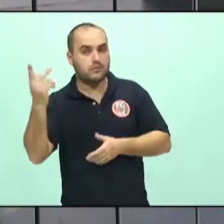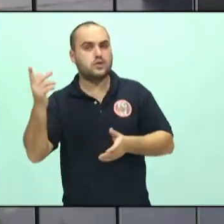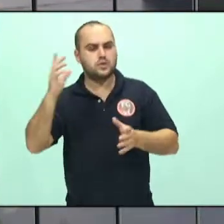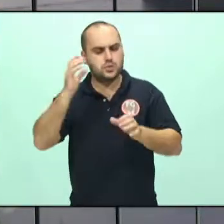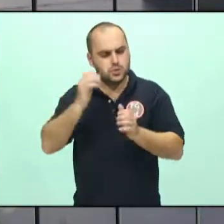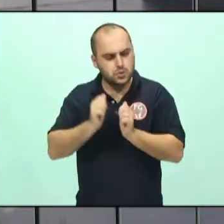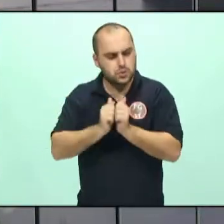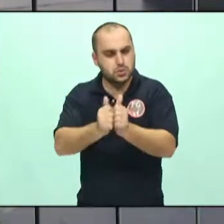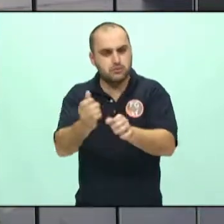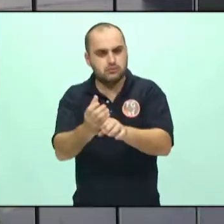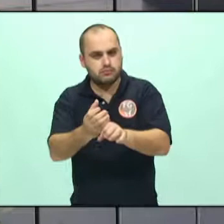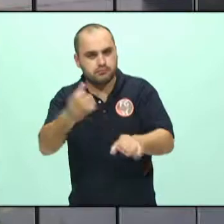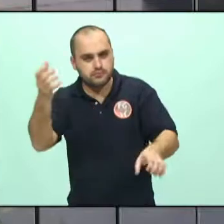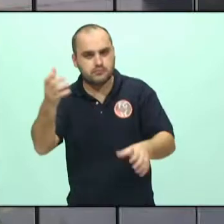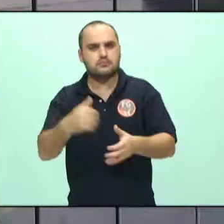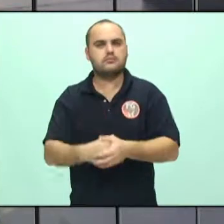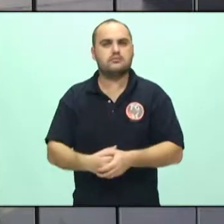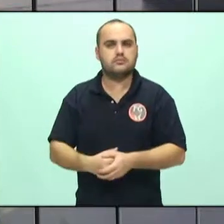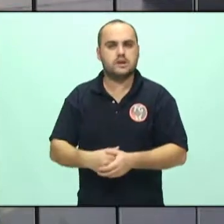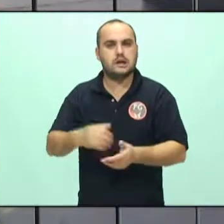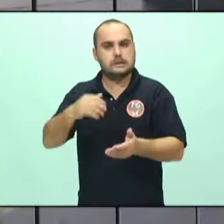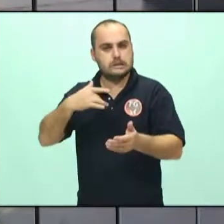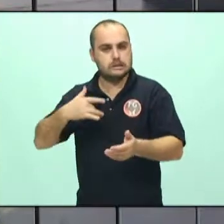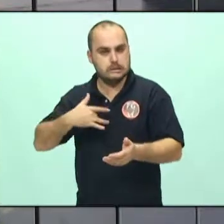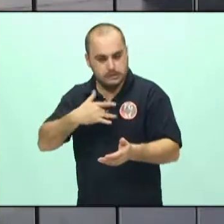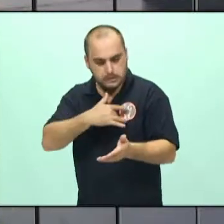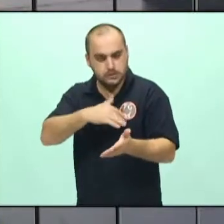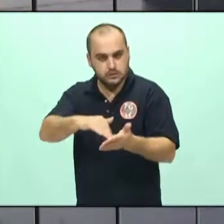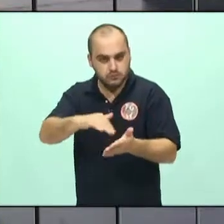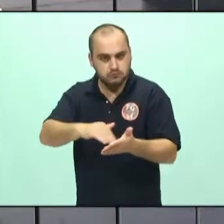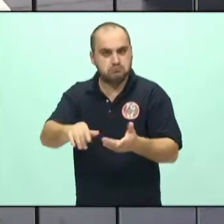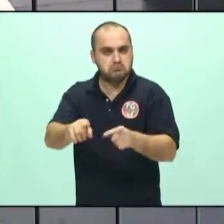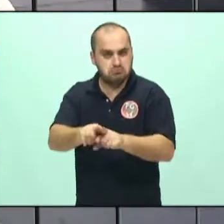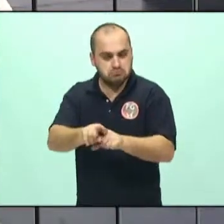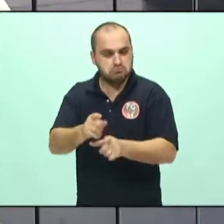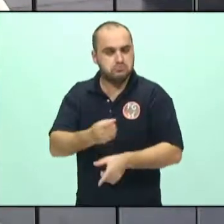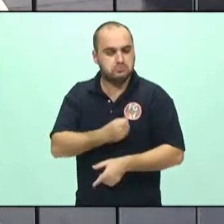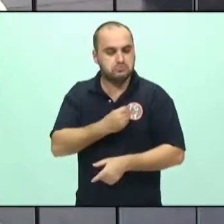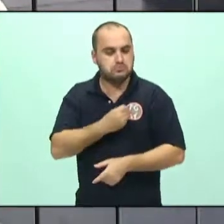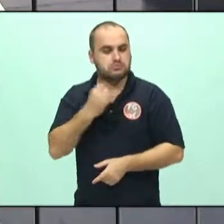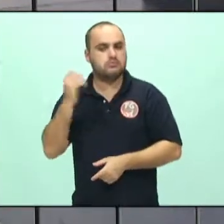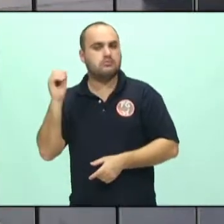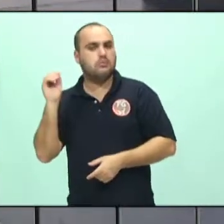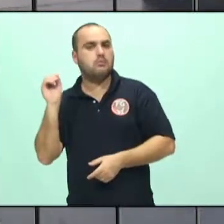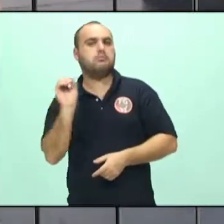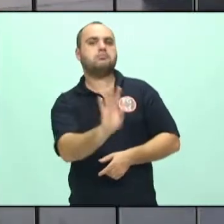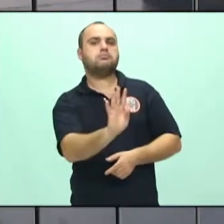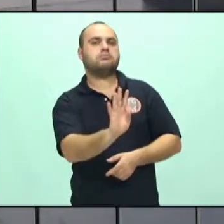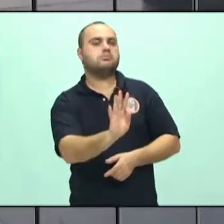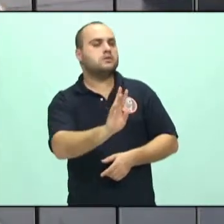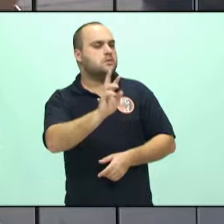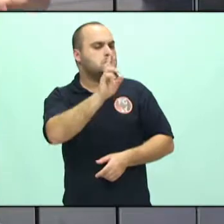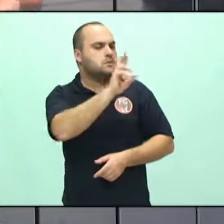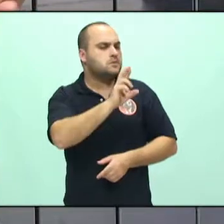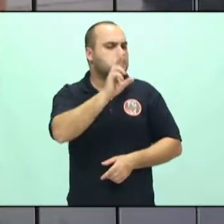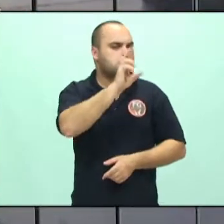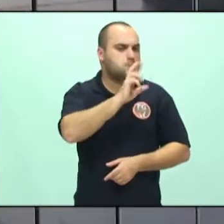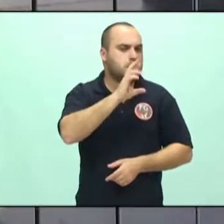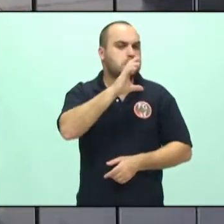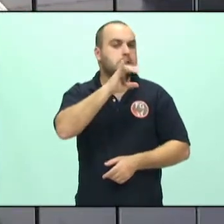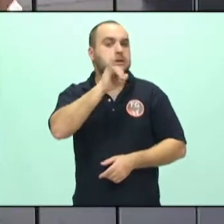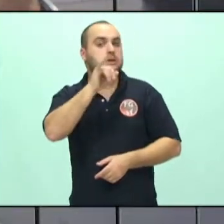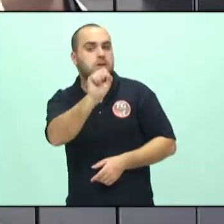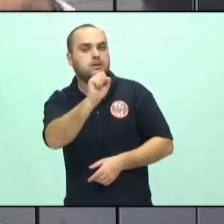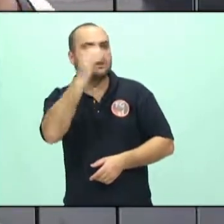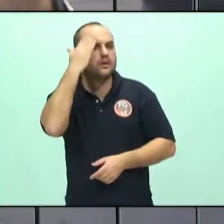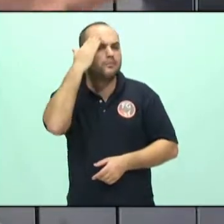com a prefeitura, com a Secretaria de Saúde que estava ali representada, para dar uma vistoriada no CIS e ver como